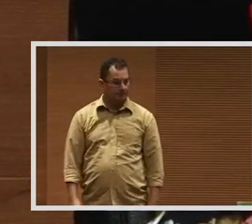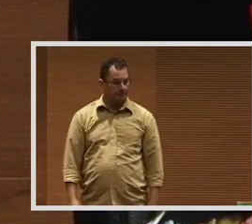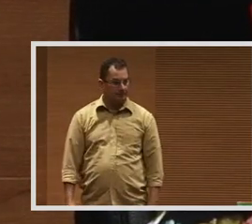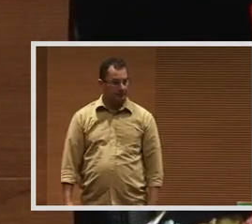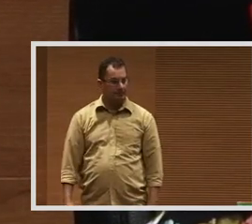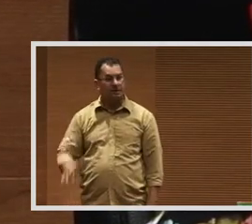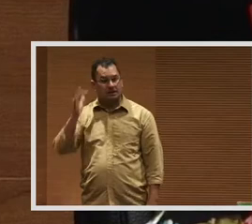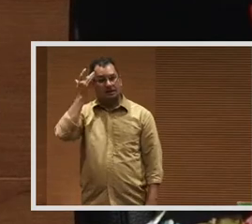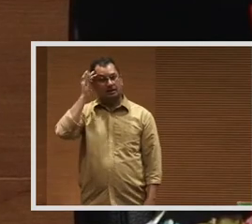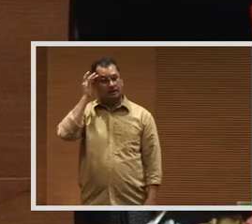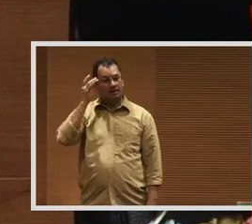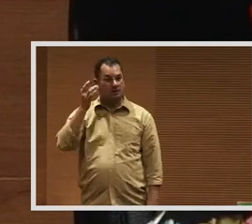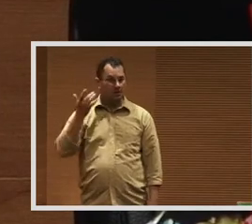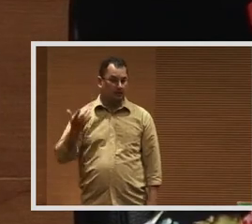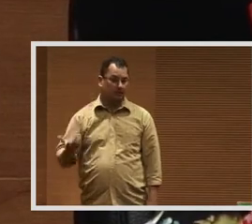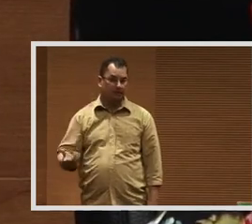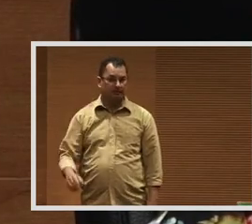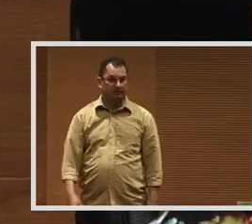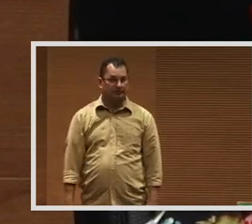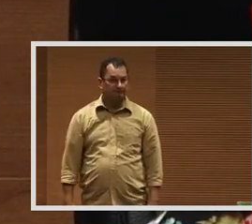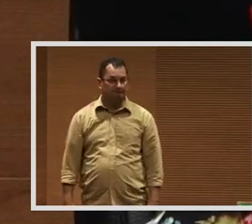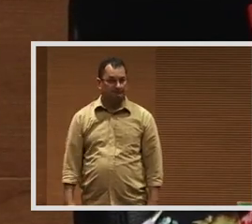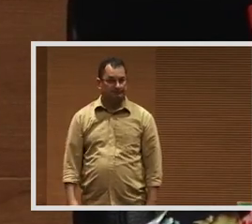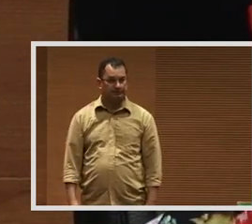Eu acho que tem assim,